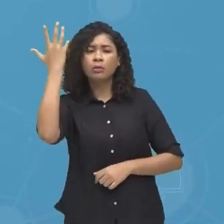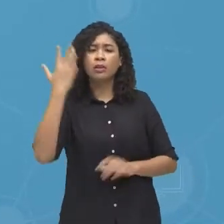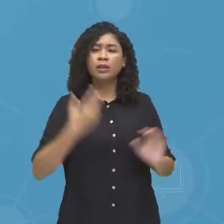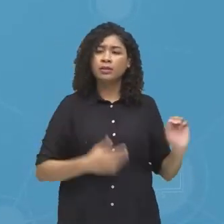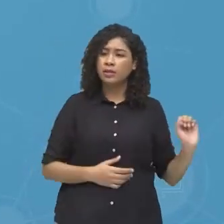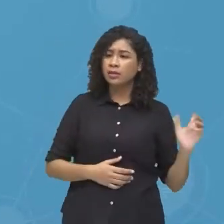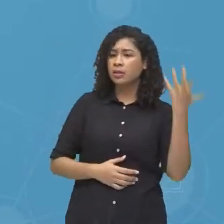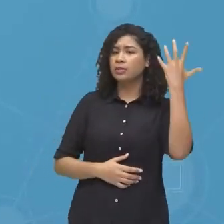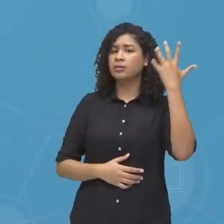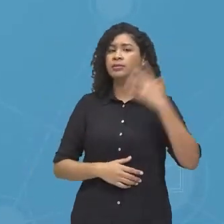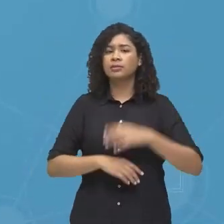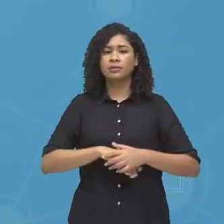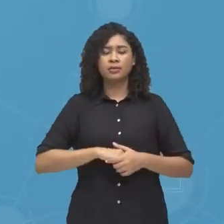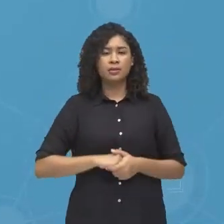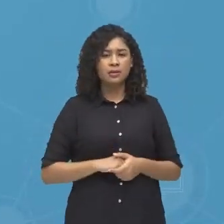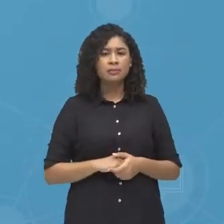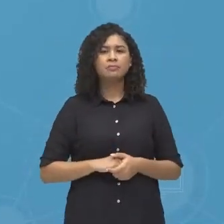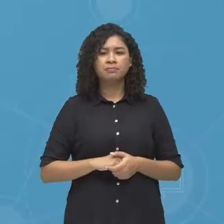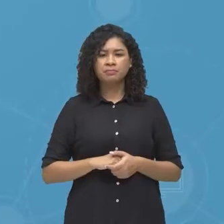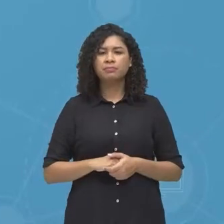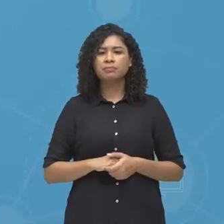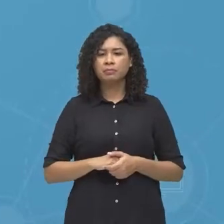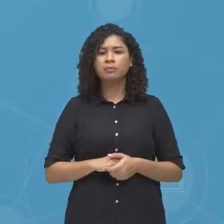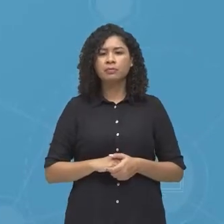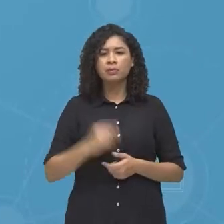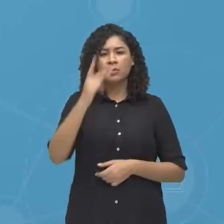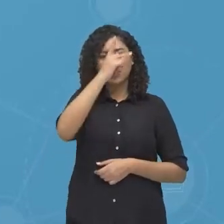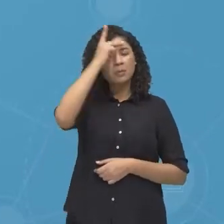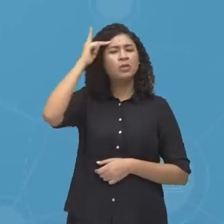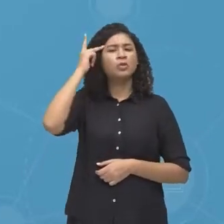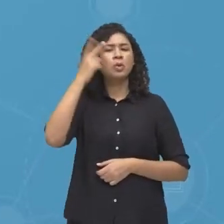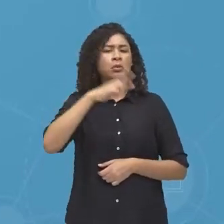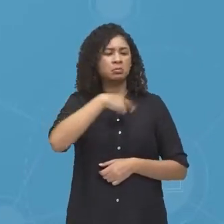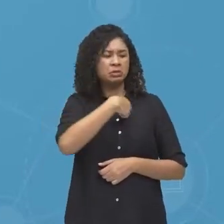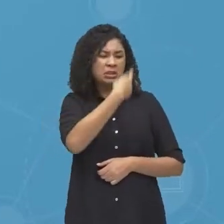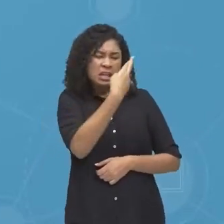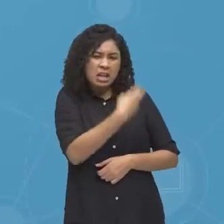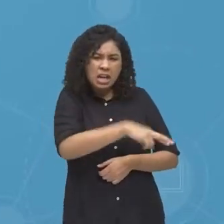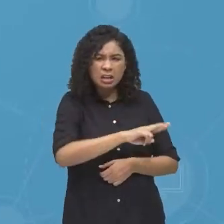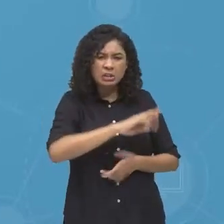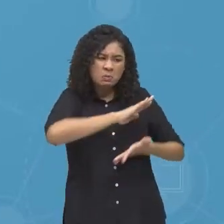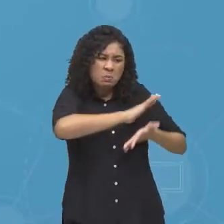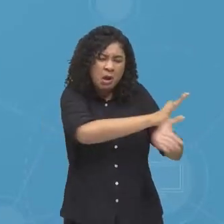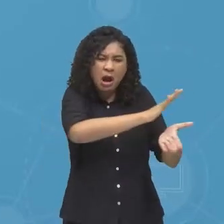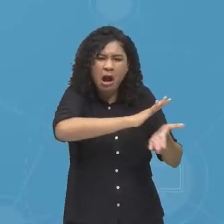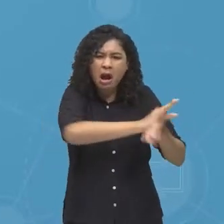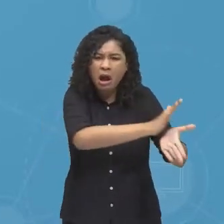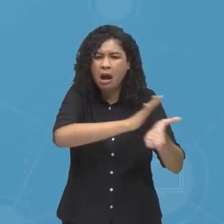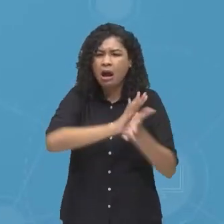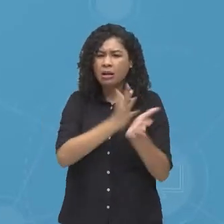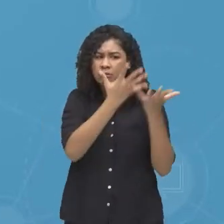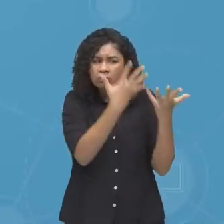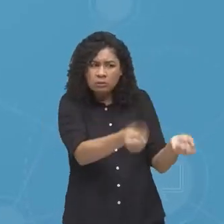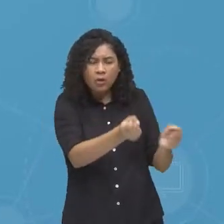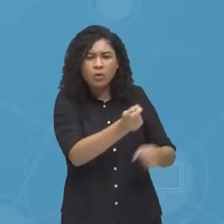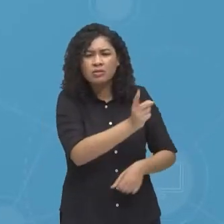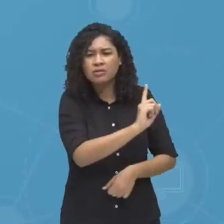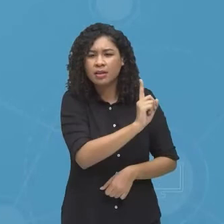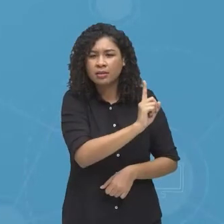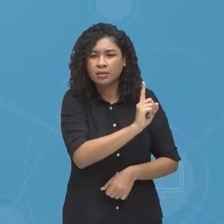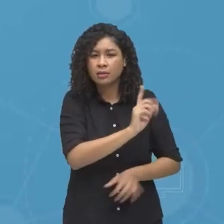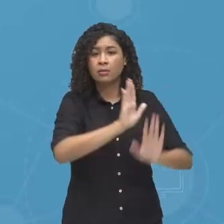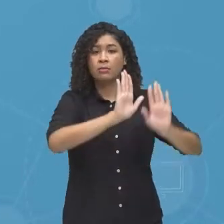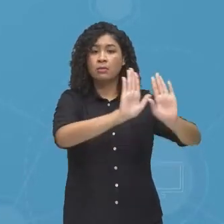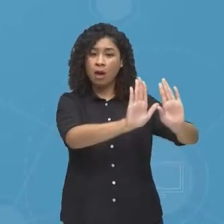E quantos de nós, nesse exato momento, você, eu, somos convidados a construir uma sociedade